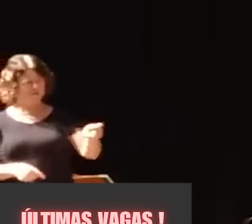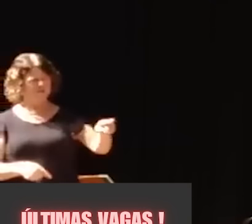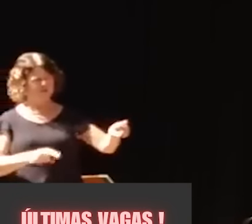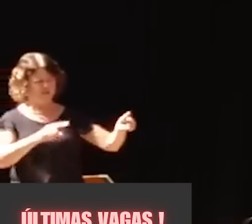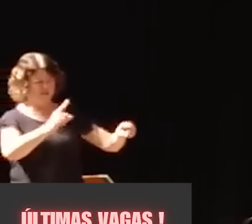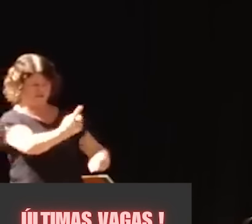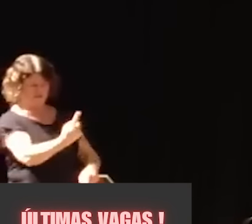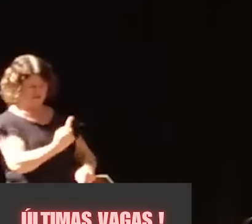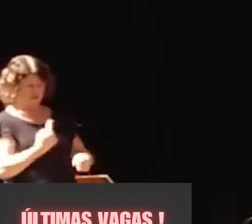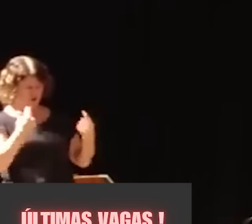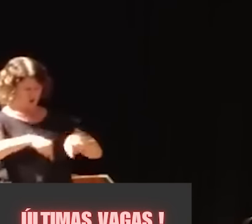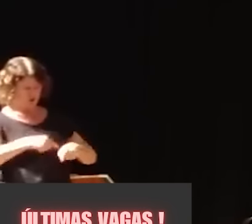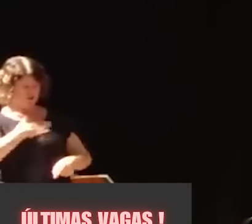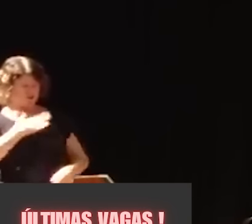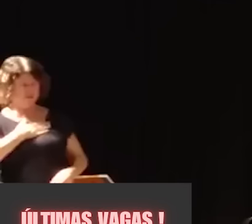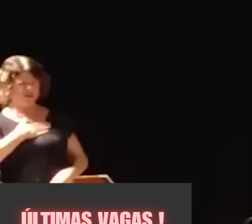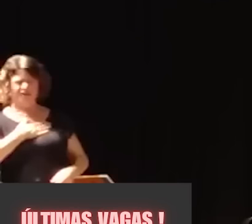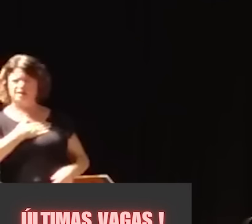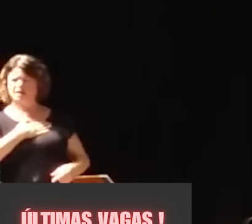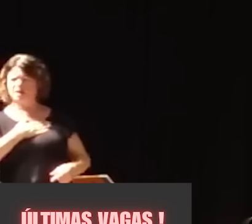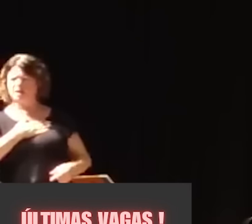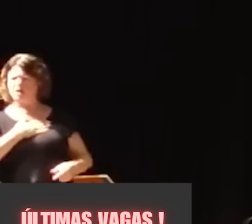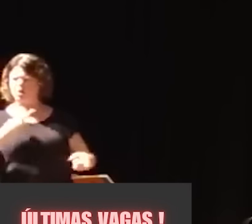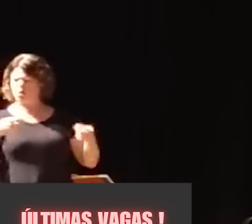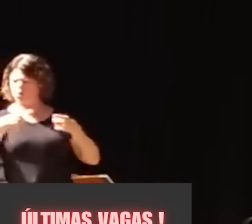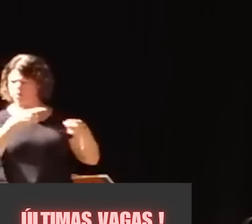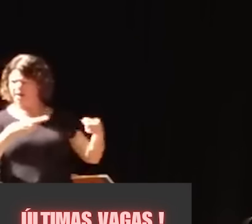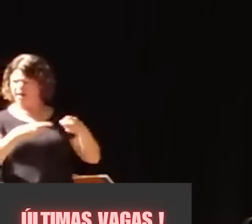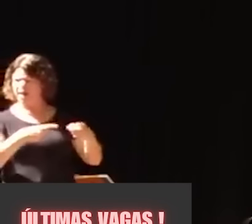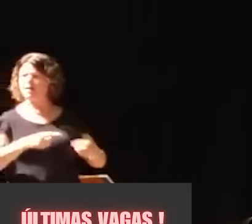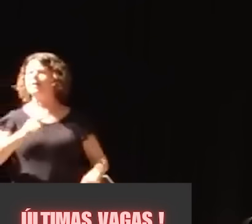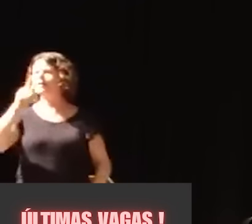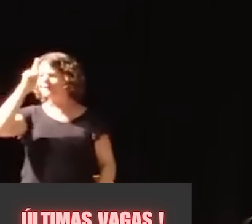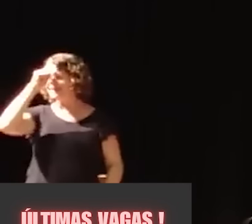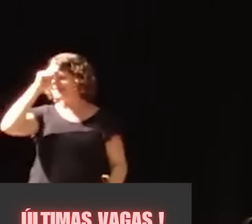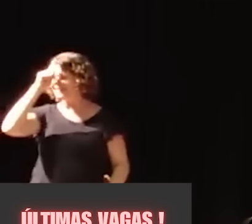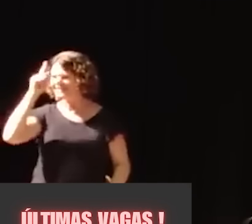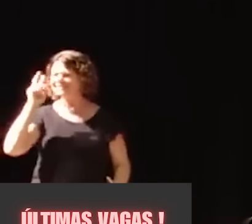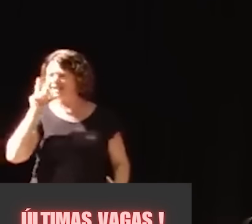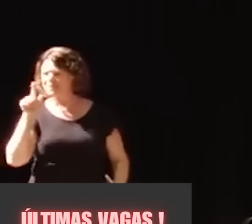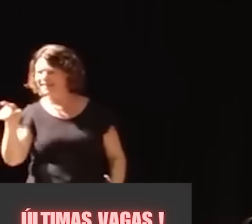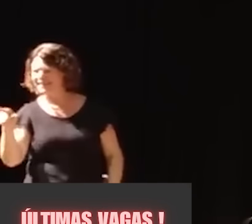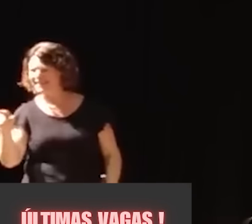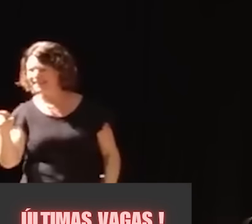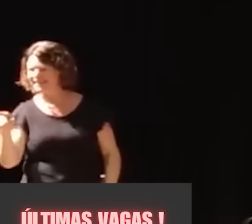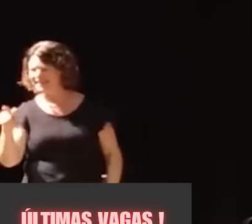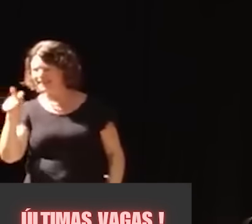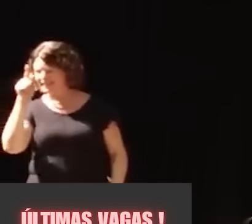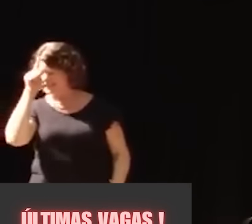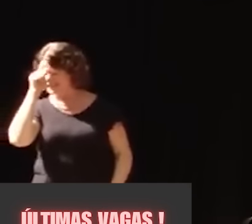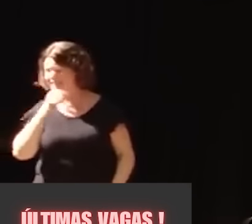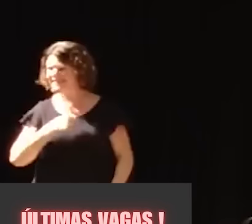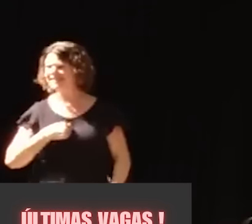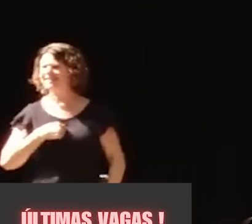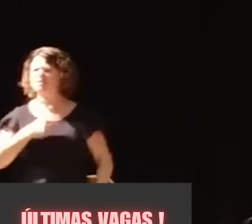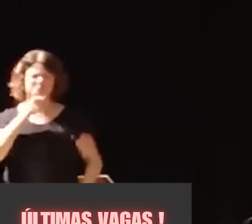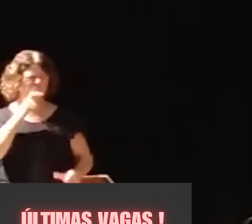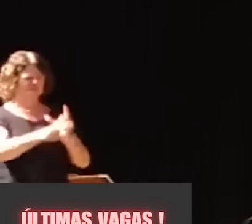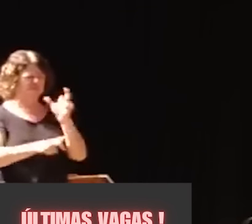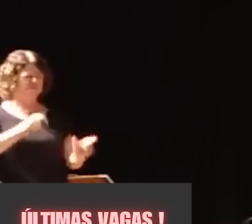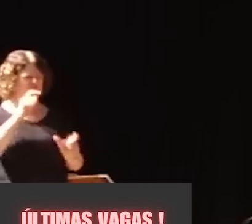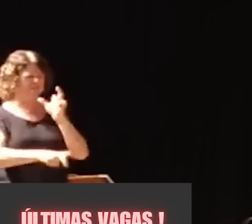Deuses Olha só gente como é que é questão espiritual o amaldiçoou pelo seus Deuses amaldiçoou